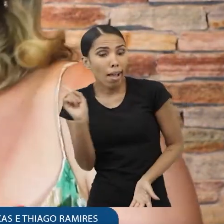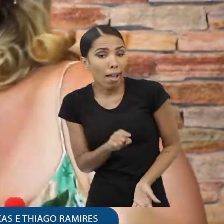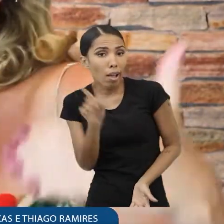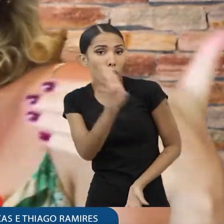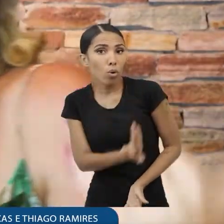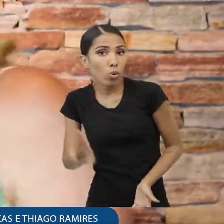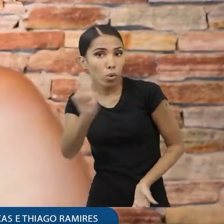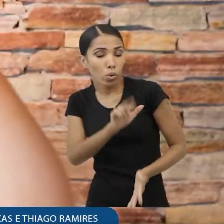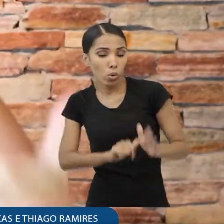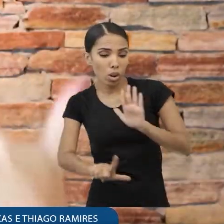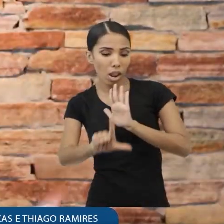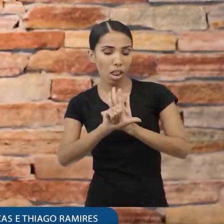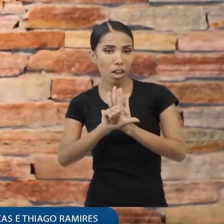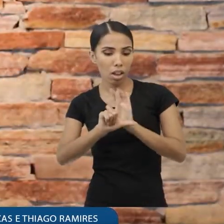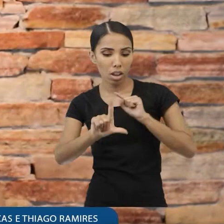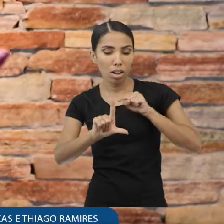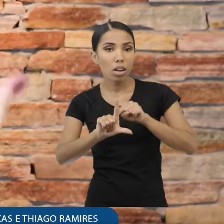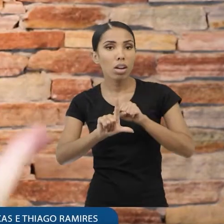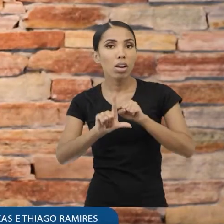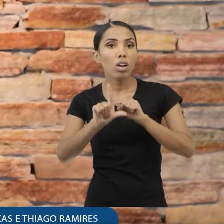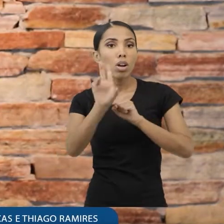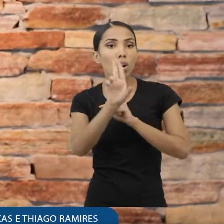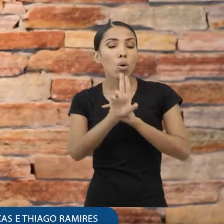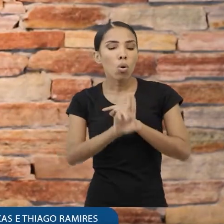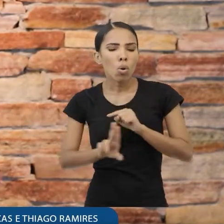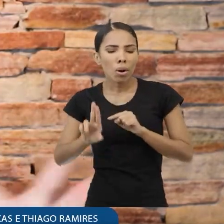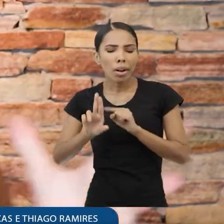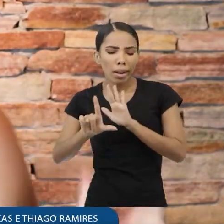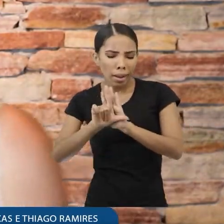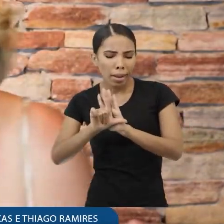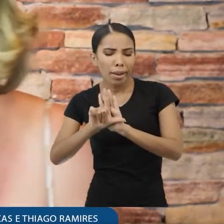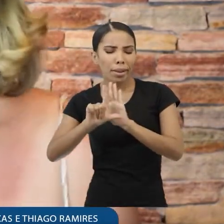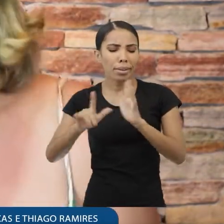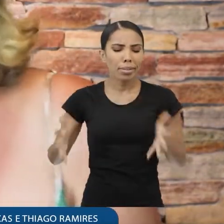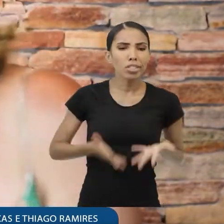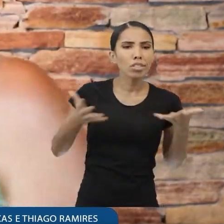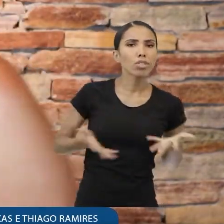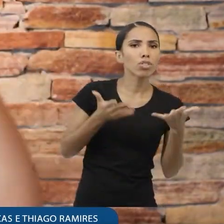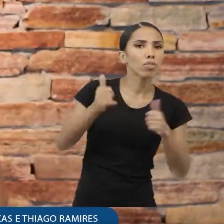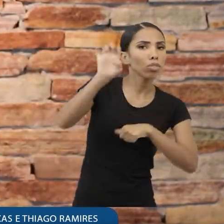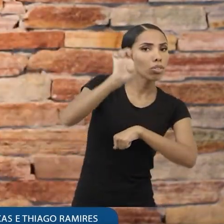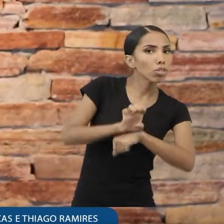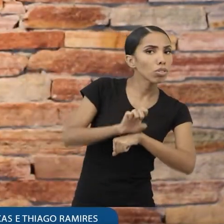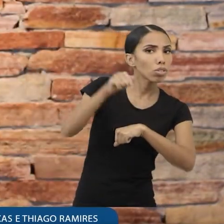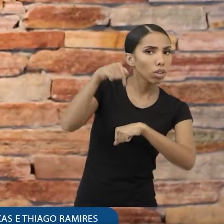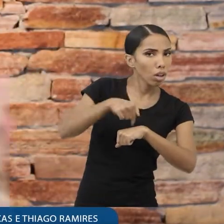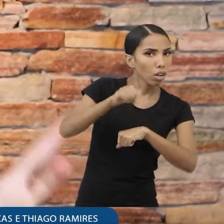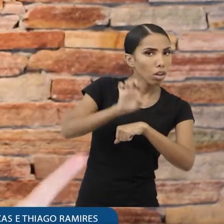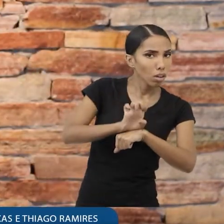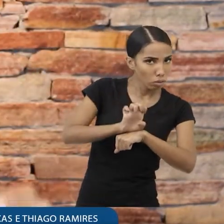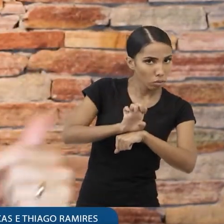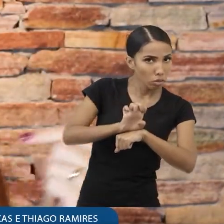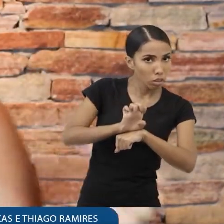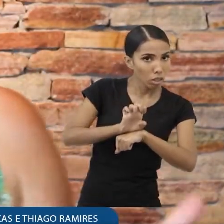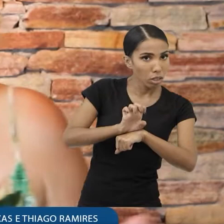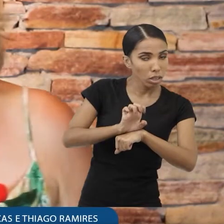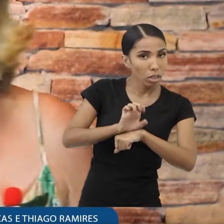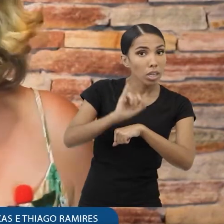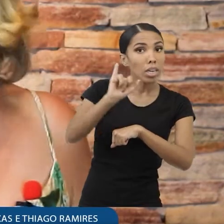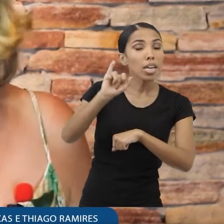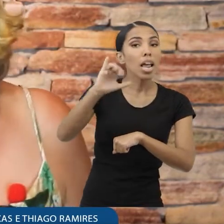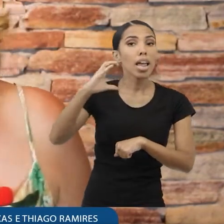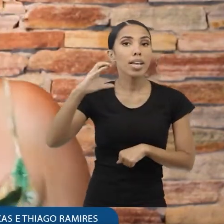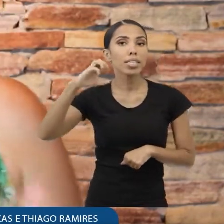acaso, utiliza de lei de incentivo estadual. Se é uma lei de incentivo estadual, a gente está falando, por exemplo,